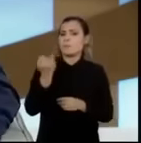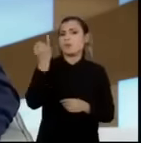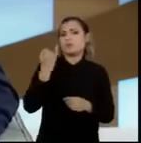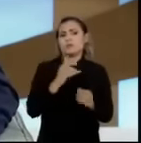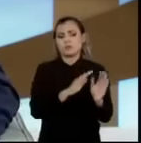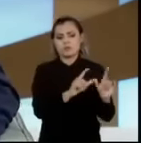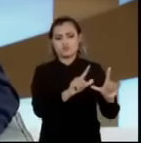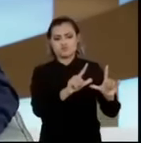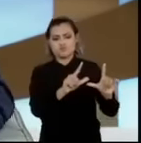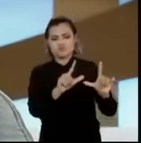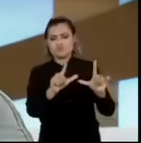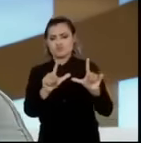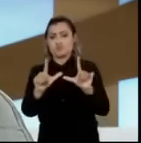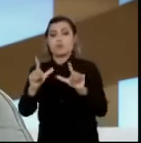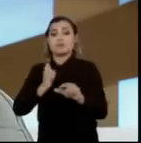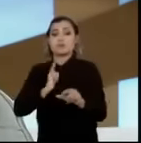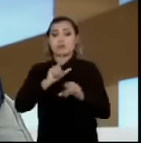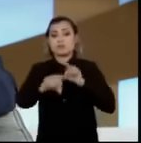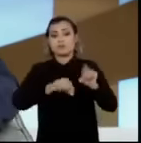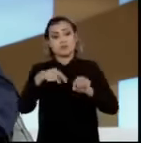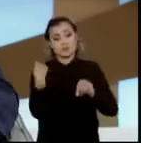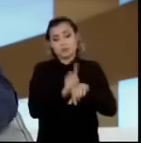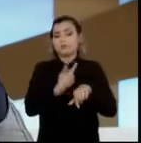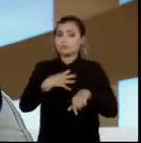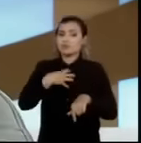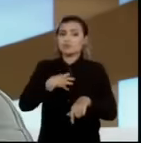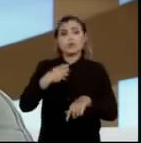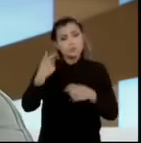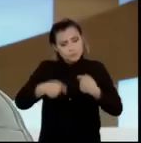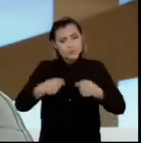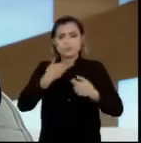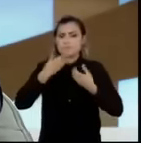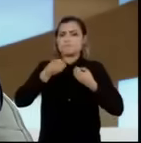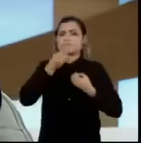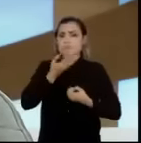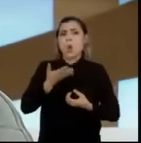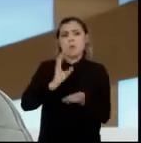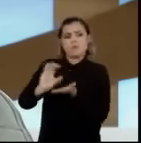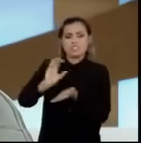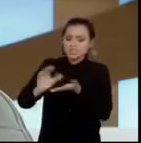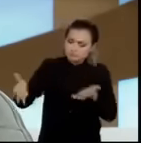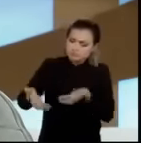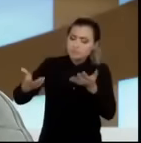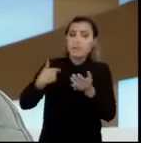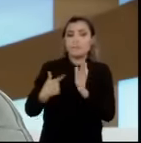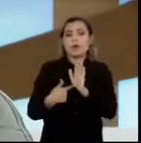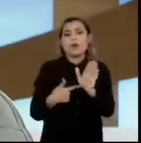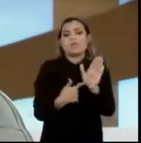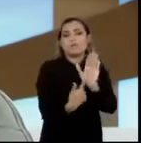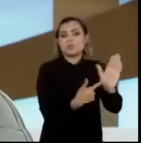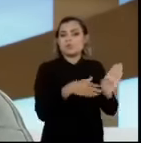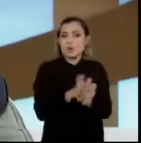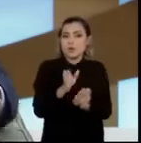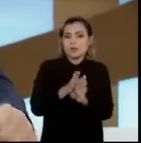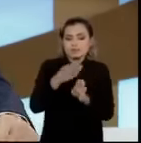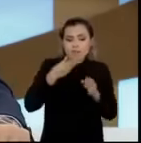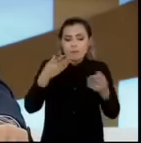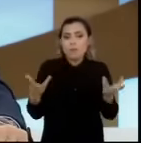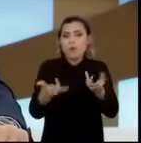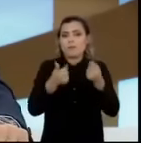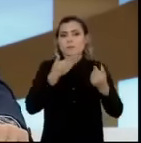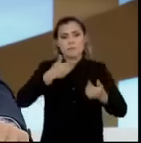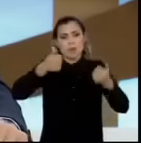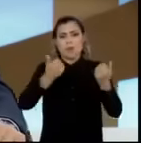de um recurso que tem que ser escolhido e nós entendemos que é um recurso que vale a pena ser investido para orientar e dar maior eficácia a